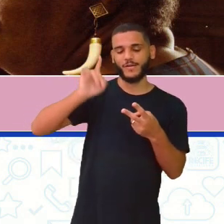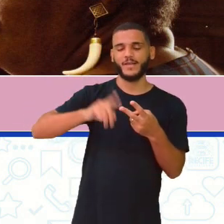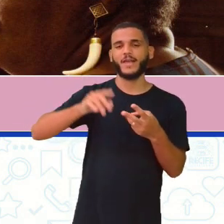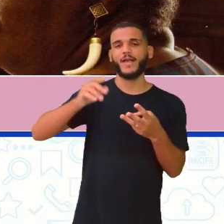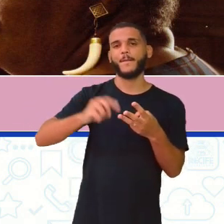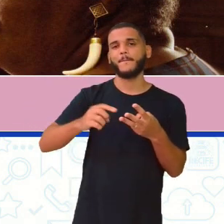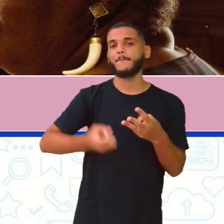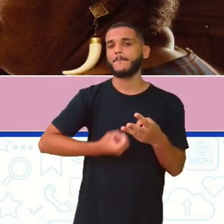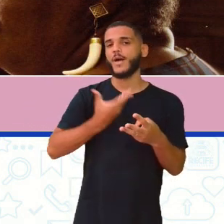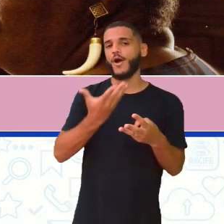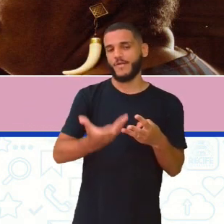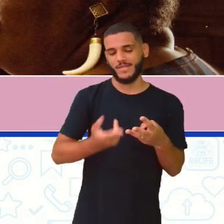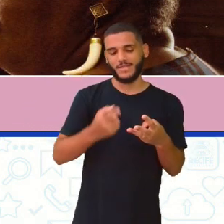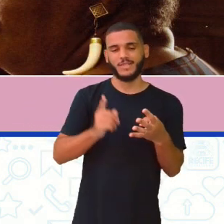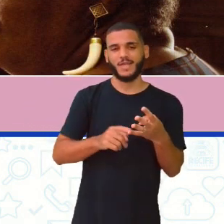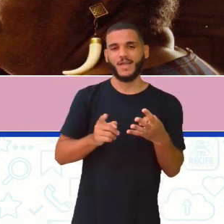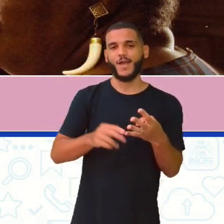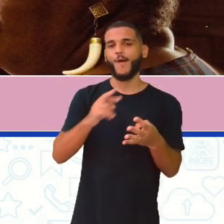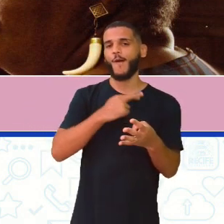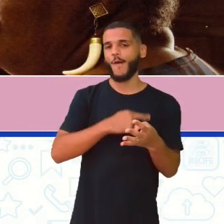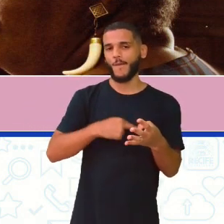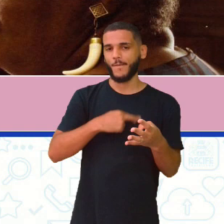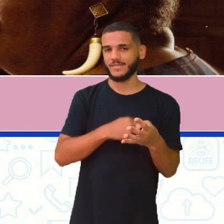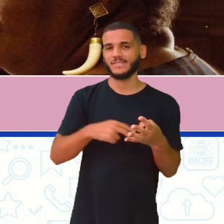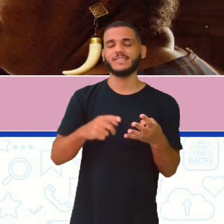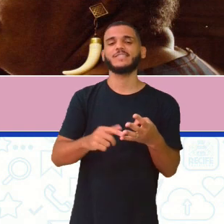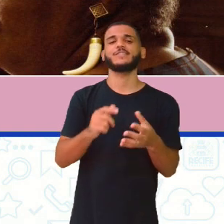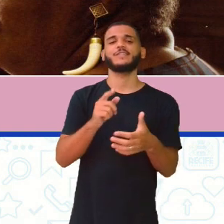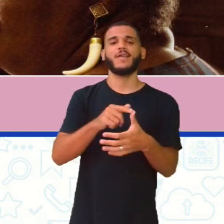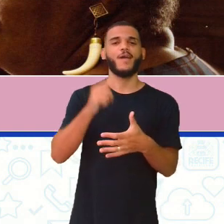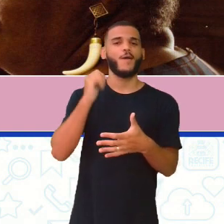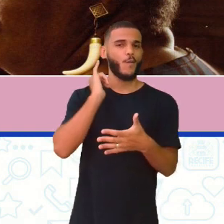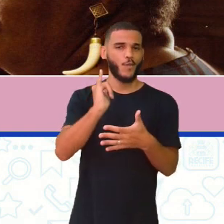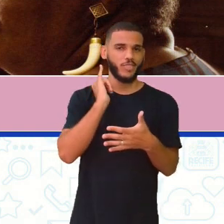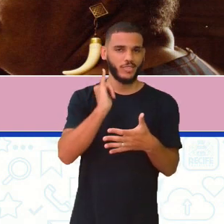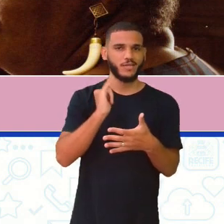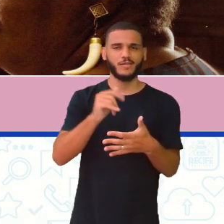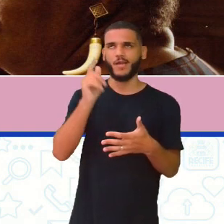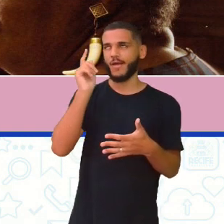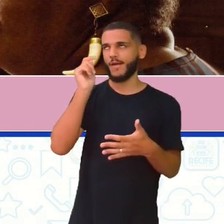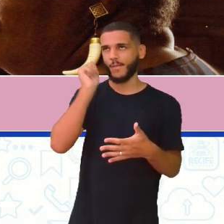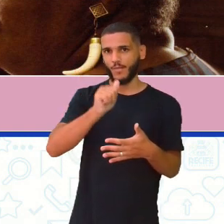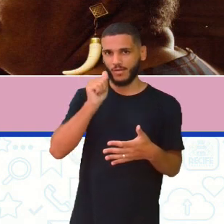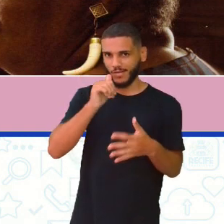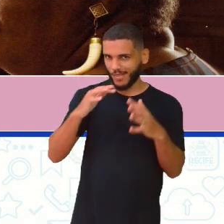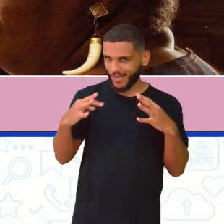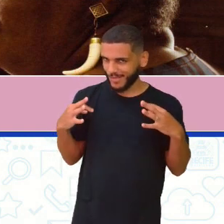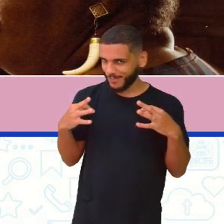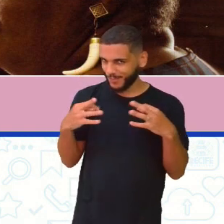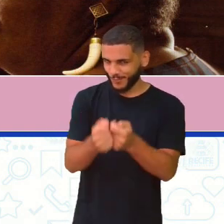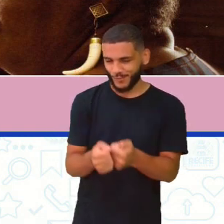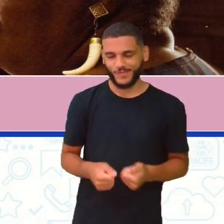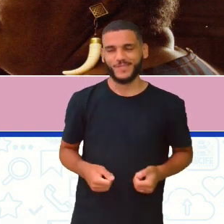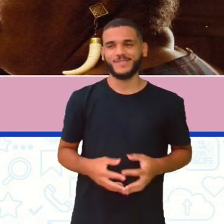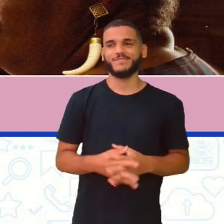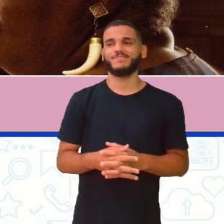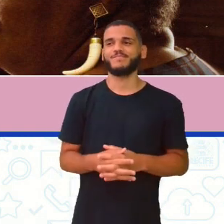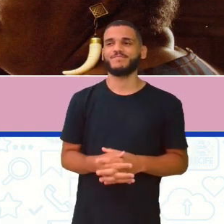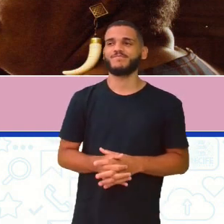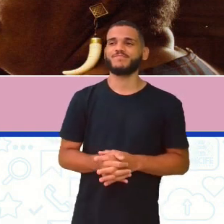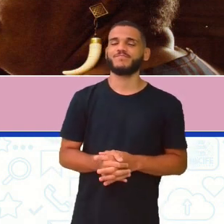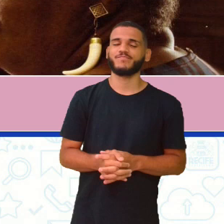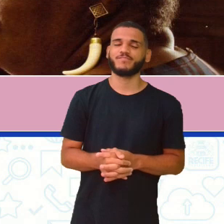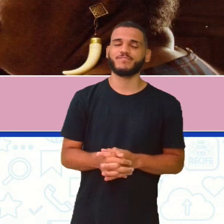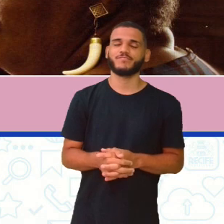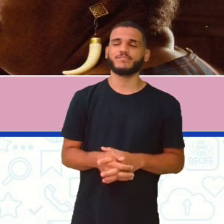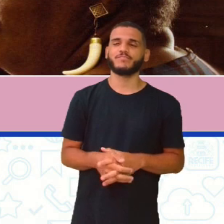poeta, romancista, contista. Essa mulher é tudo. E ela cresceu também